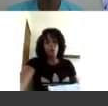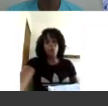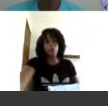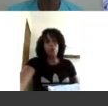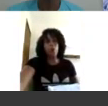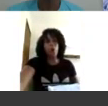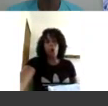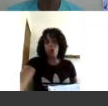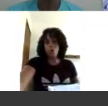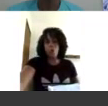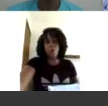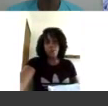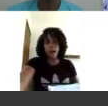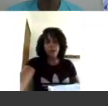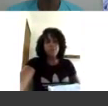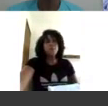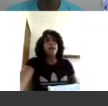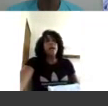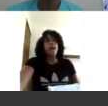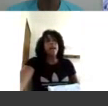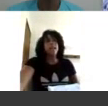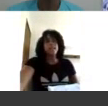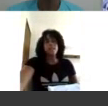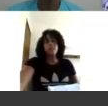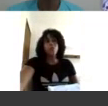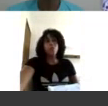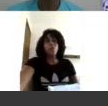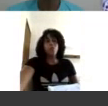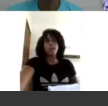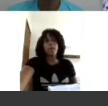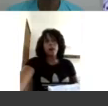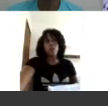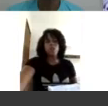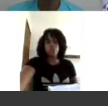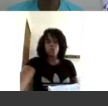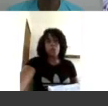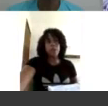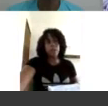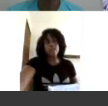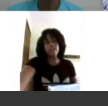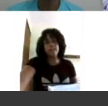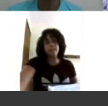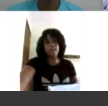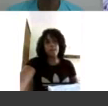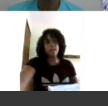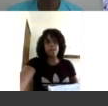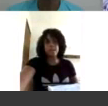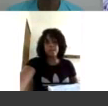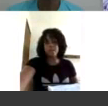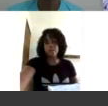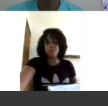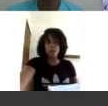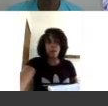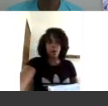também participou do colóquio Corpo Fala, trazendo um trabalho com o título PIBID, Iniciação